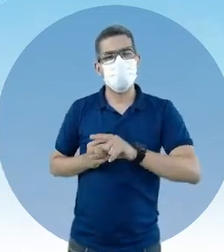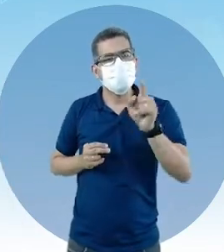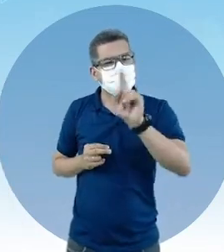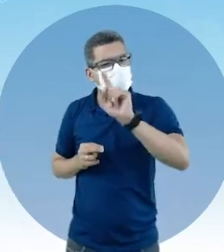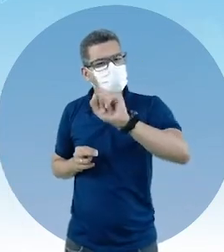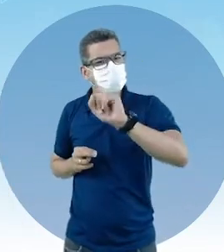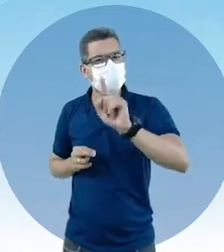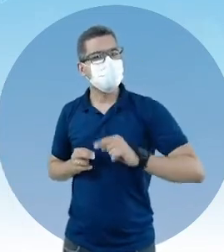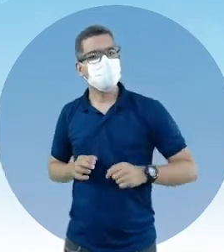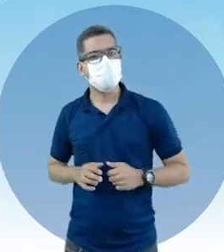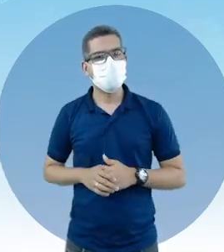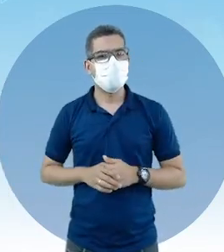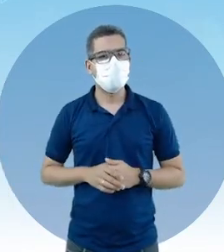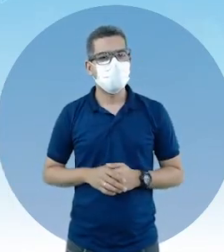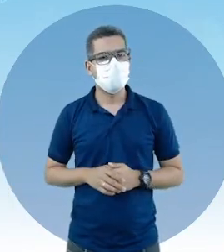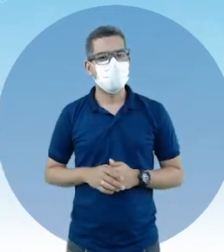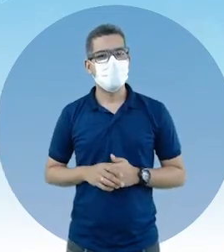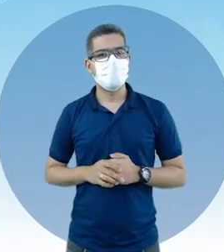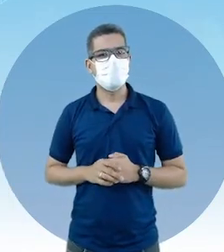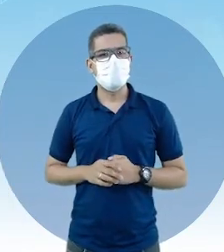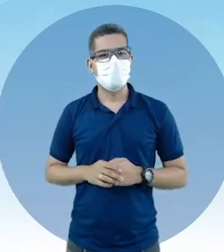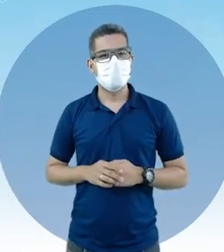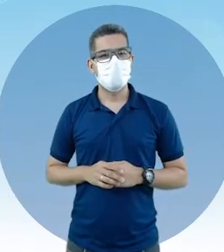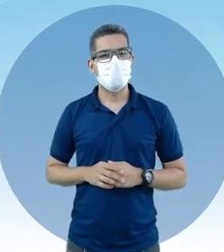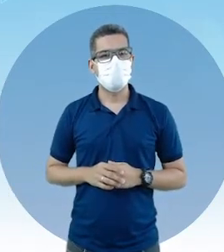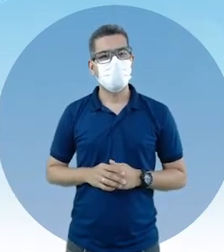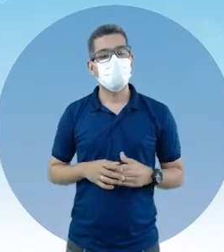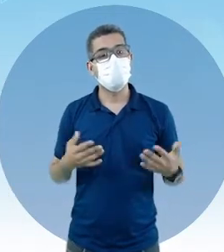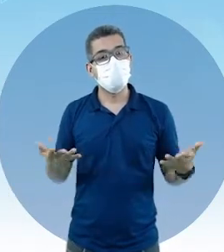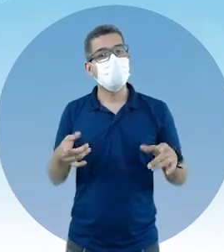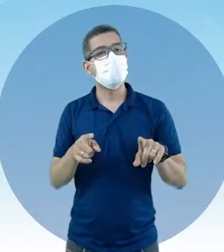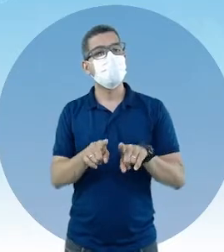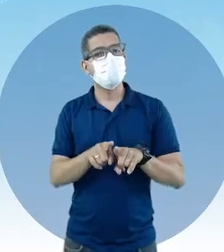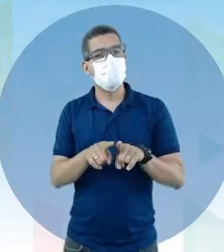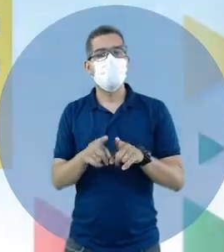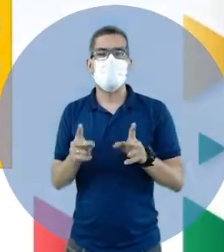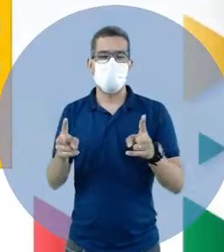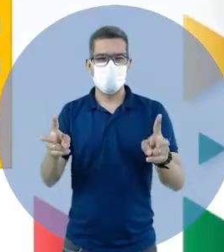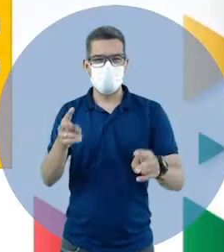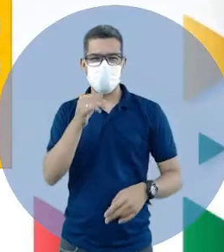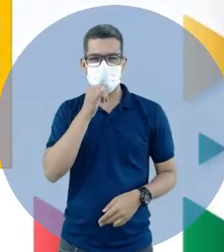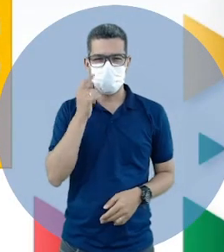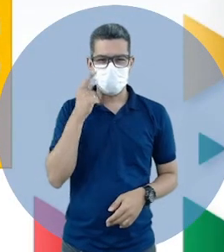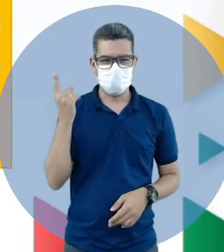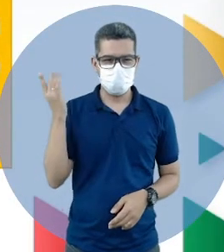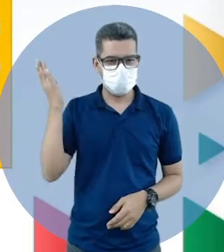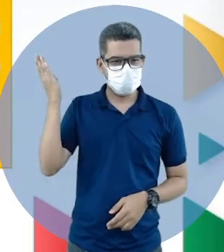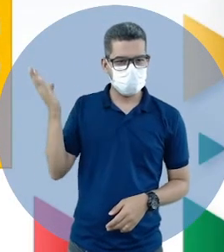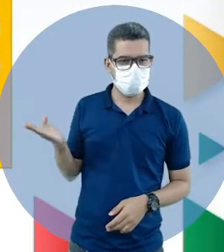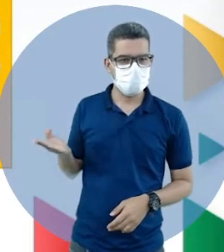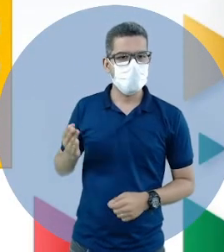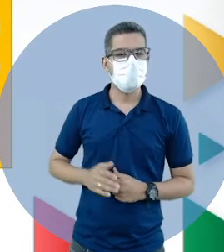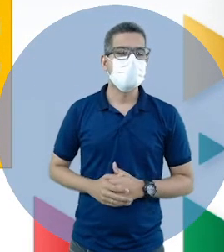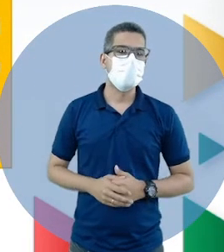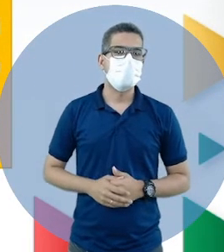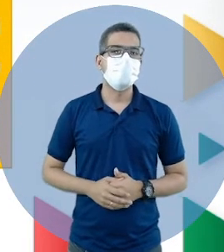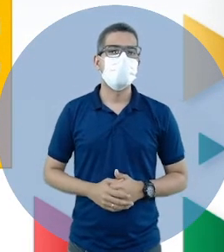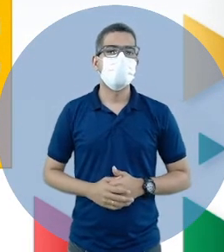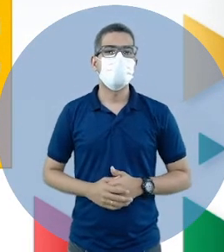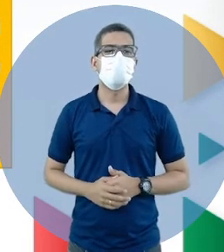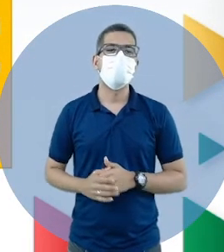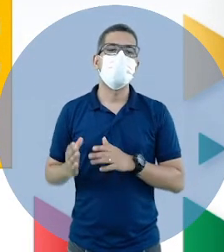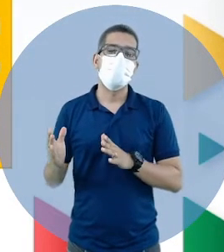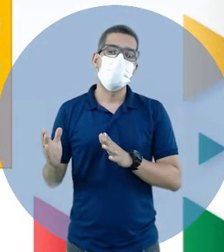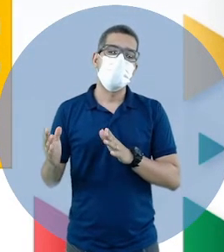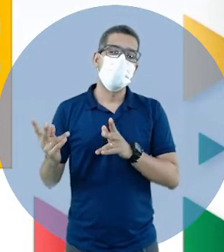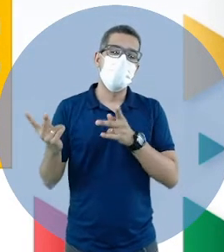ou local, ir a outros países. E ainda continuando, acompanhem comigo, esteve 4 vezes